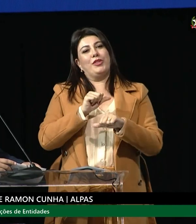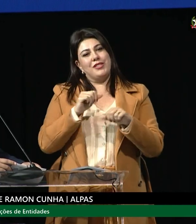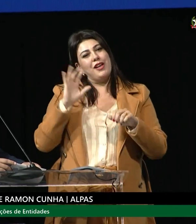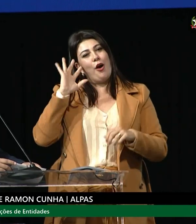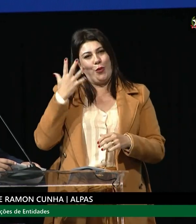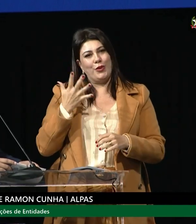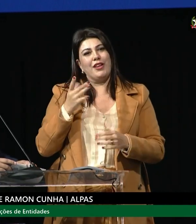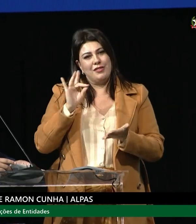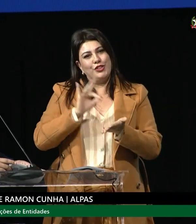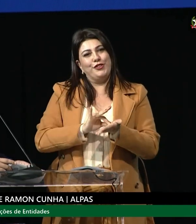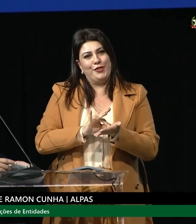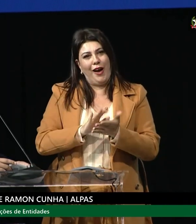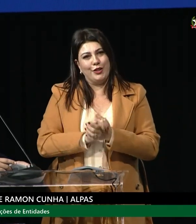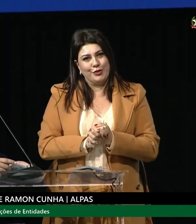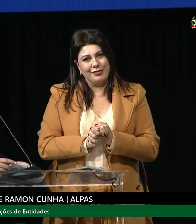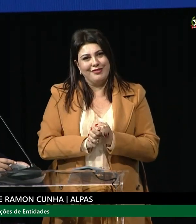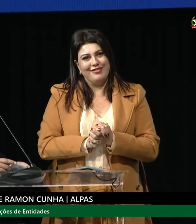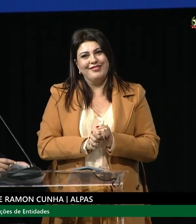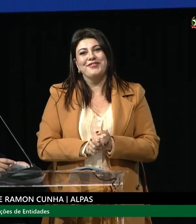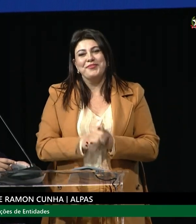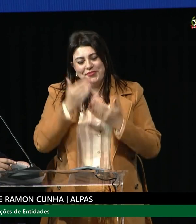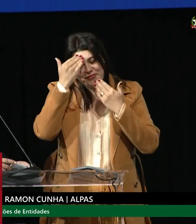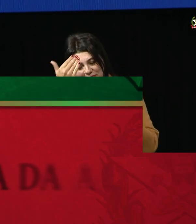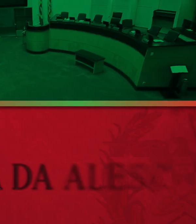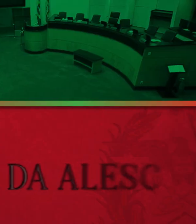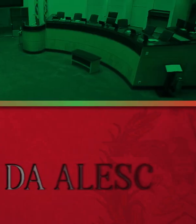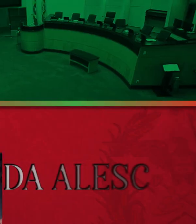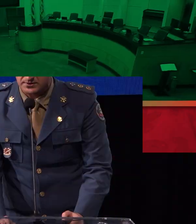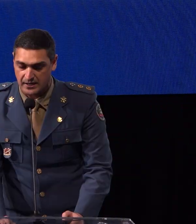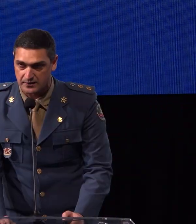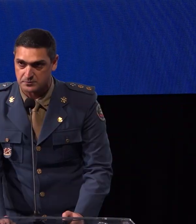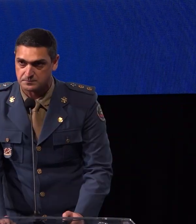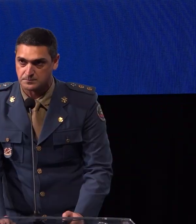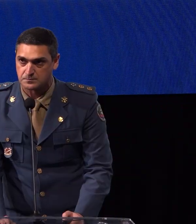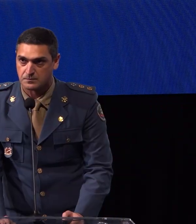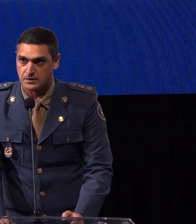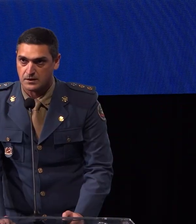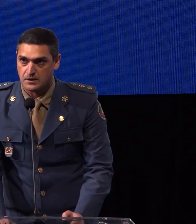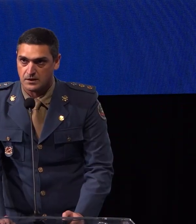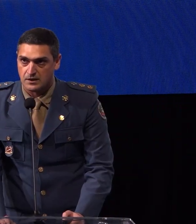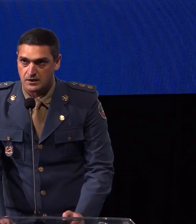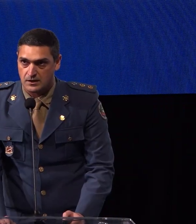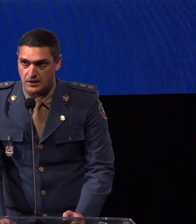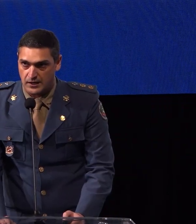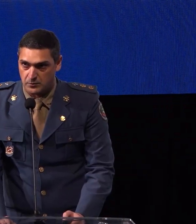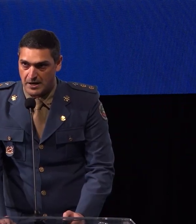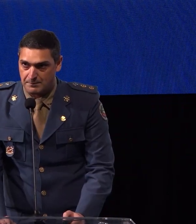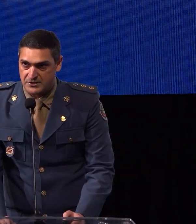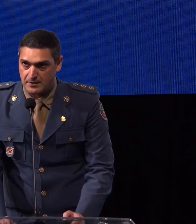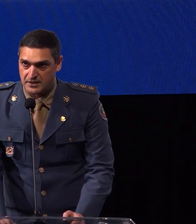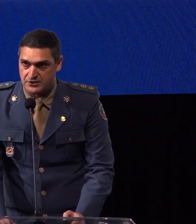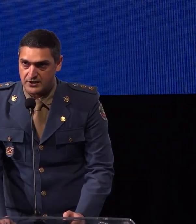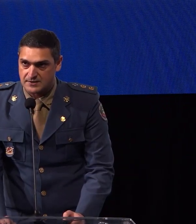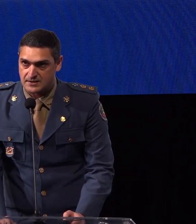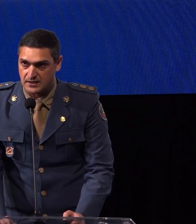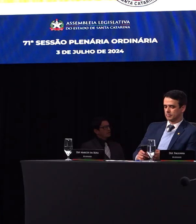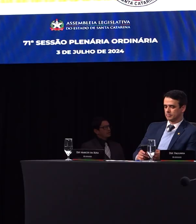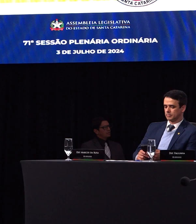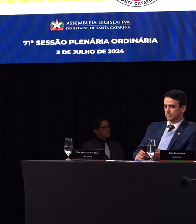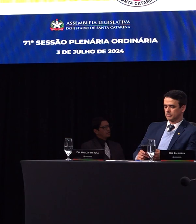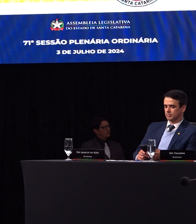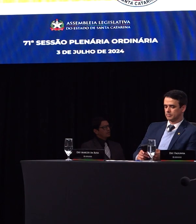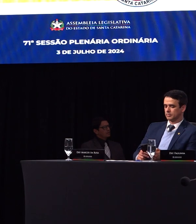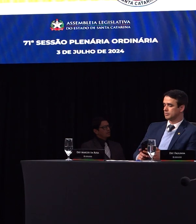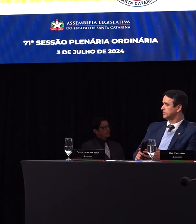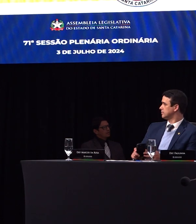muito do apoio de vocês para essa mudança verdadeira. Em seguida, o tenente Henrique Piovesan, comandante do